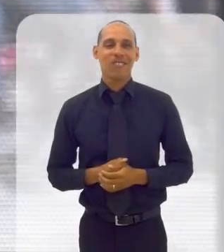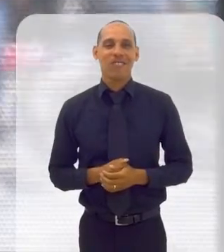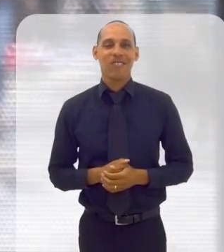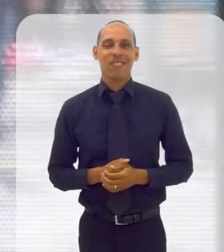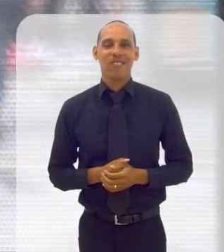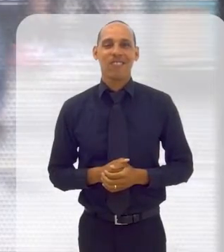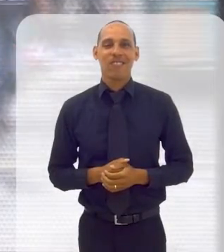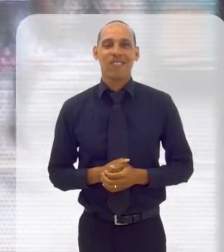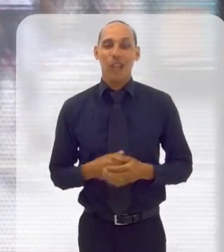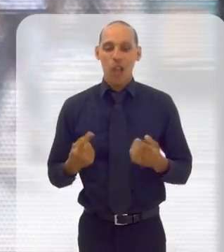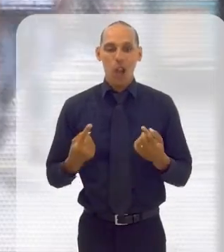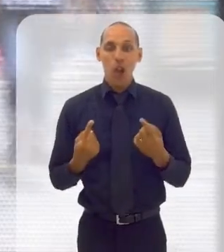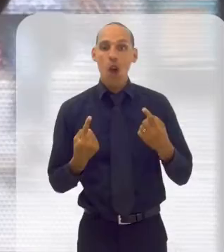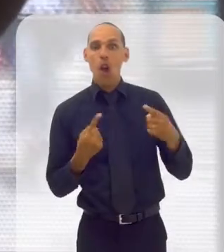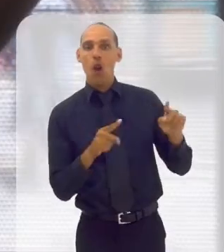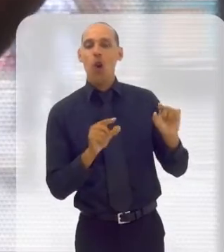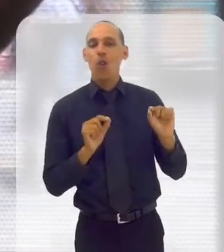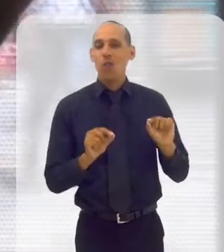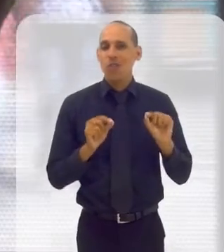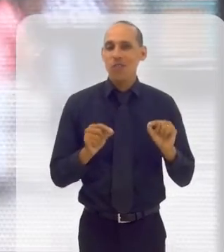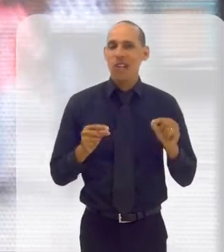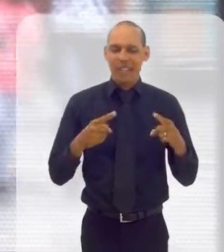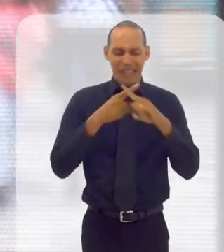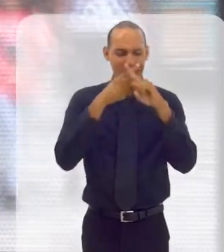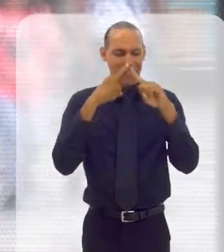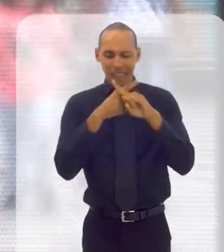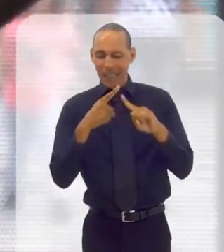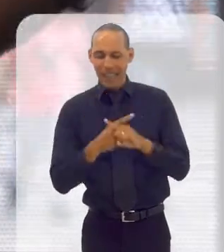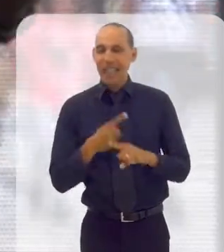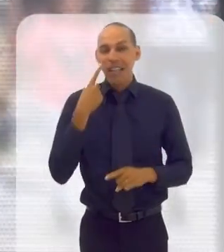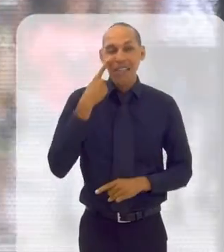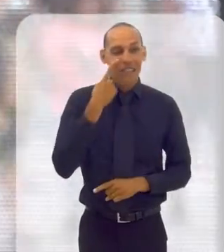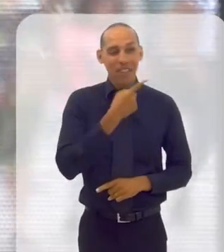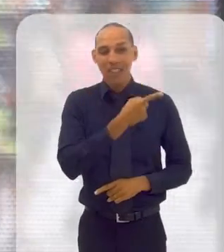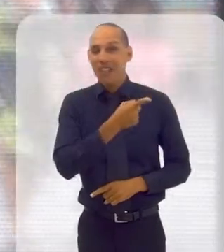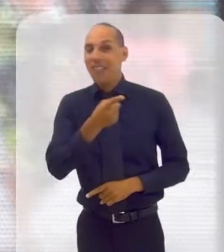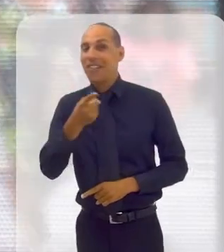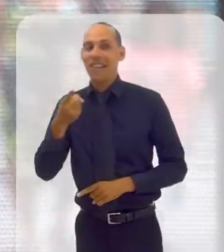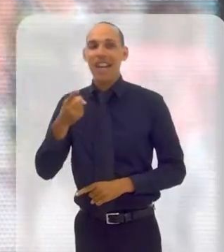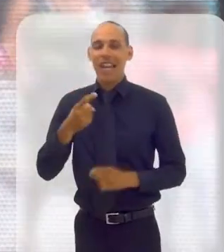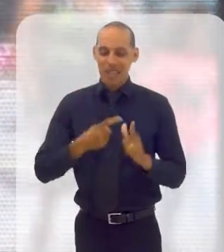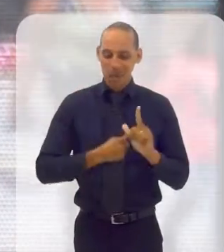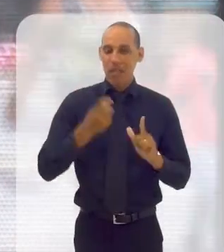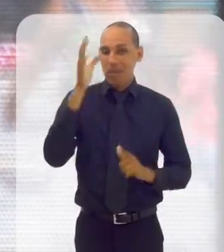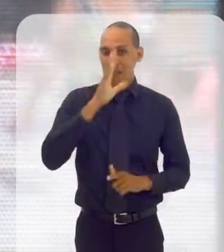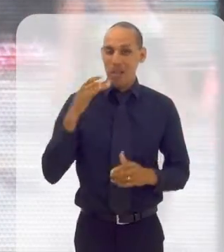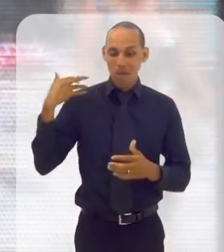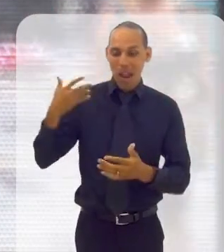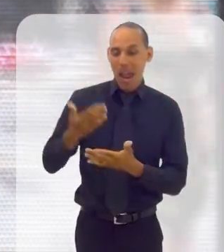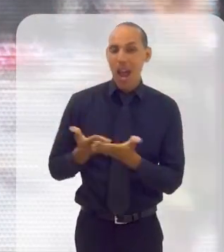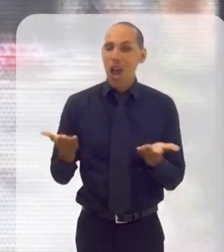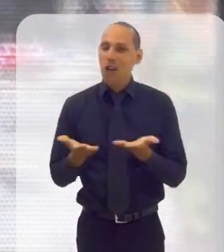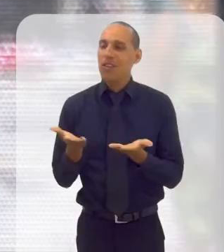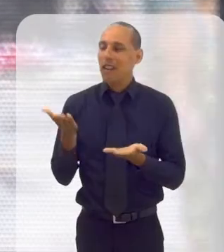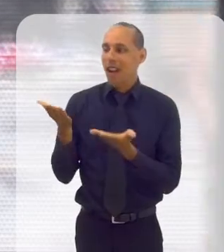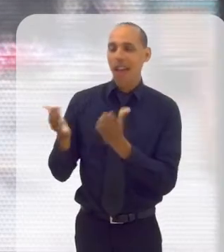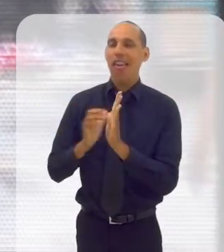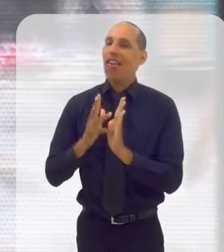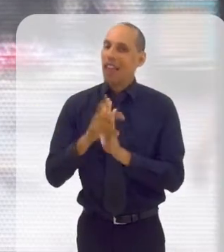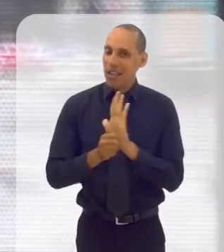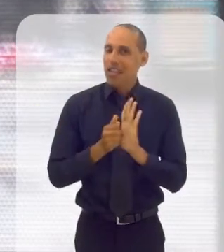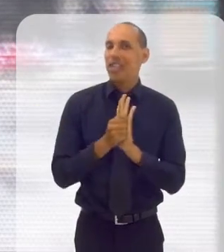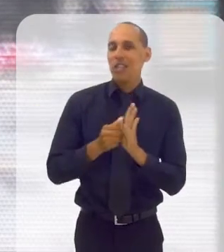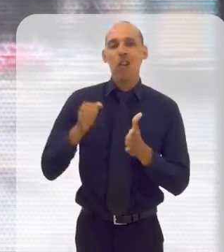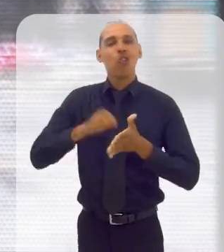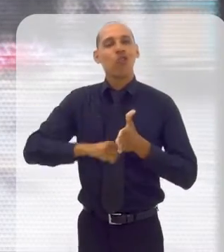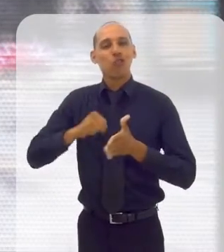isso, e em contrapartida com as contradições que a gente vê presente desde a independência do Brasil, por isso ela é um